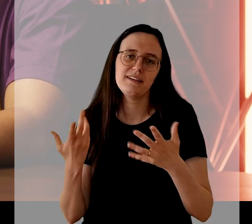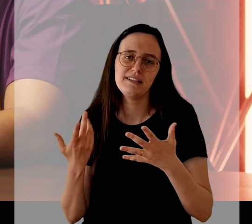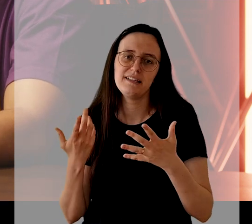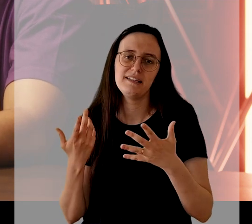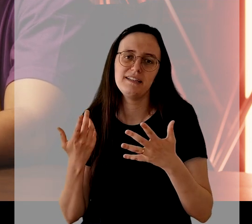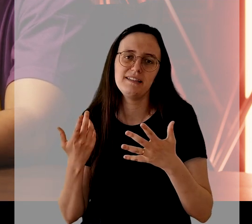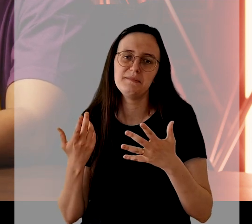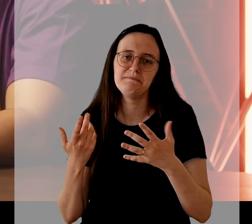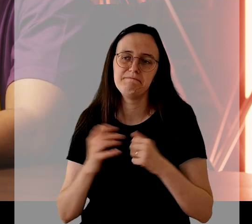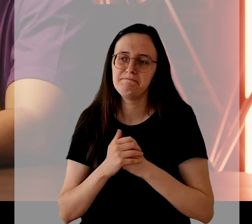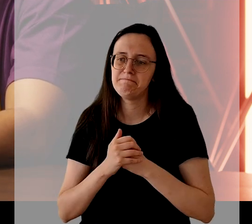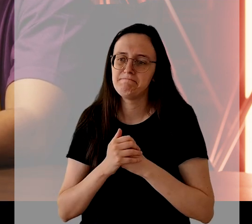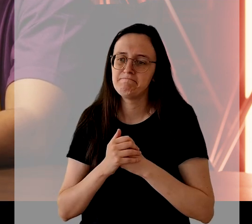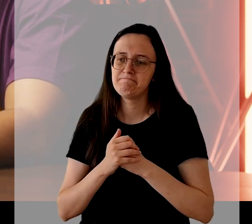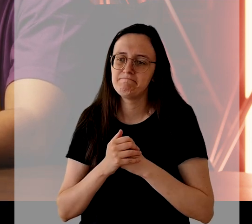todo